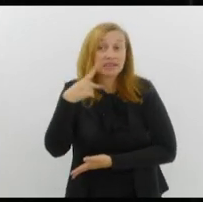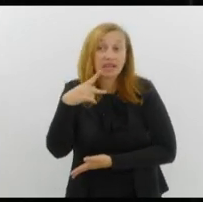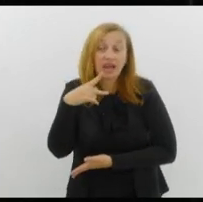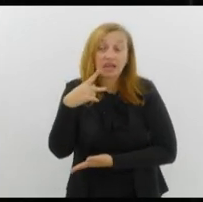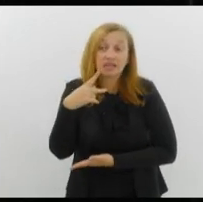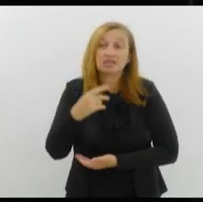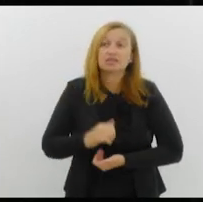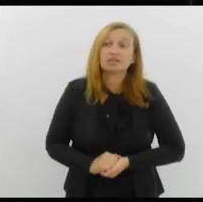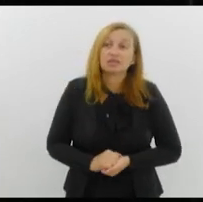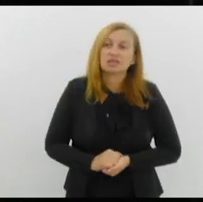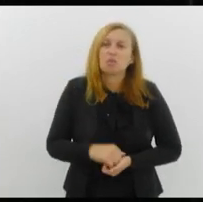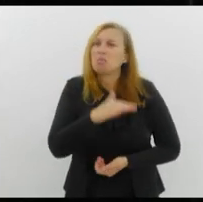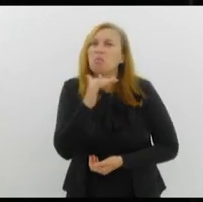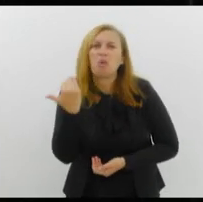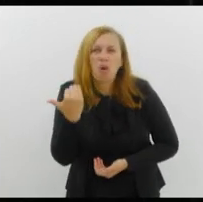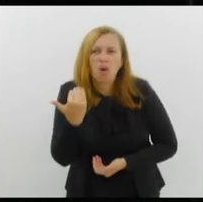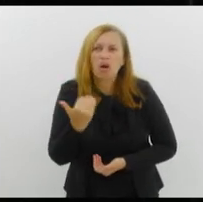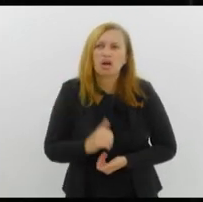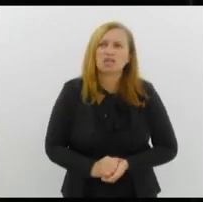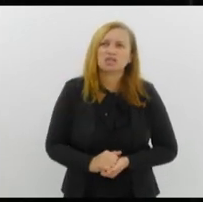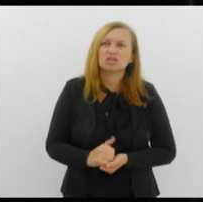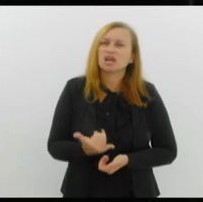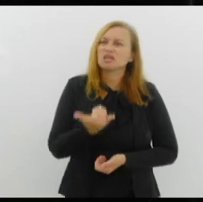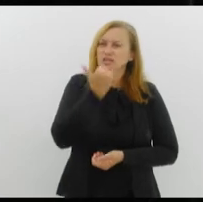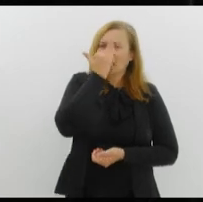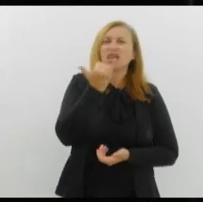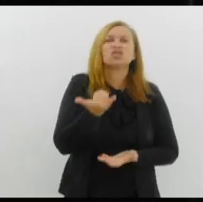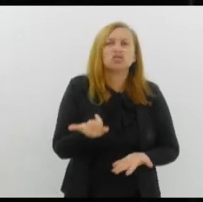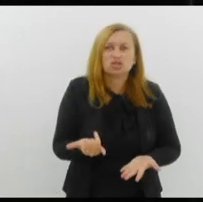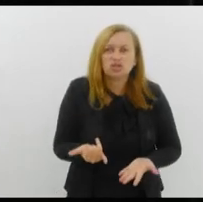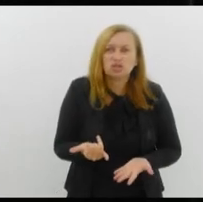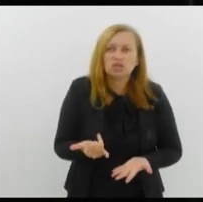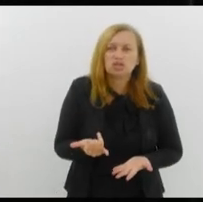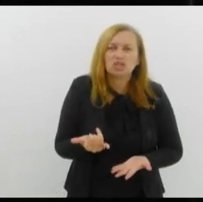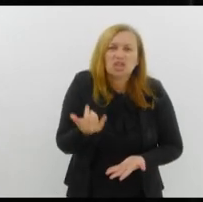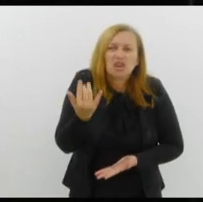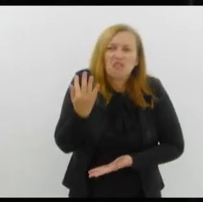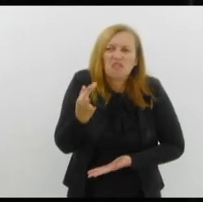com mortes, acidentados, feridos.